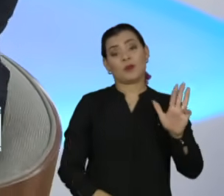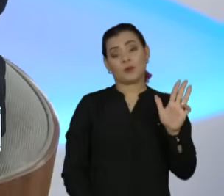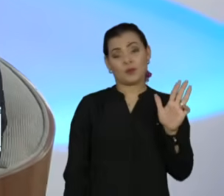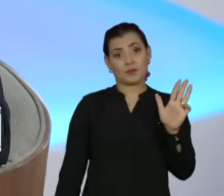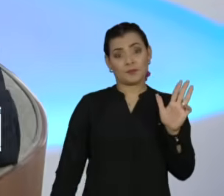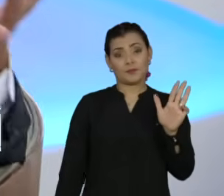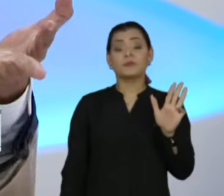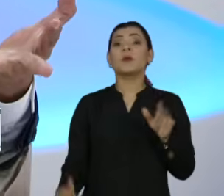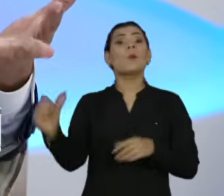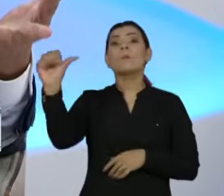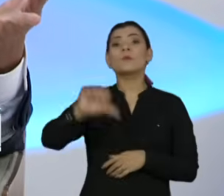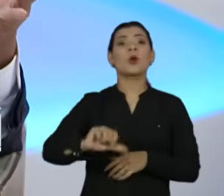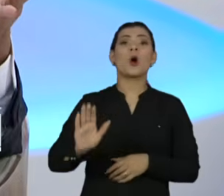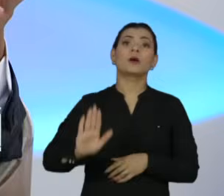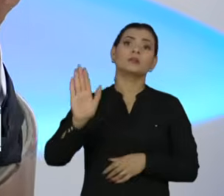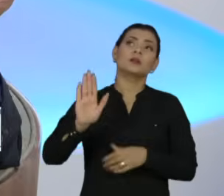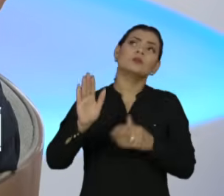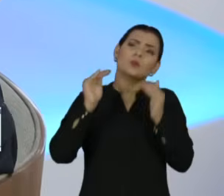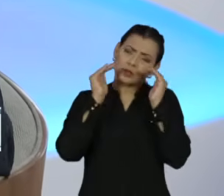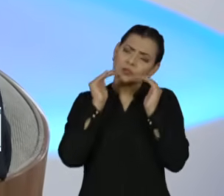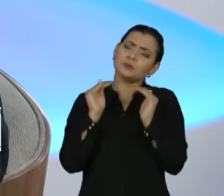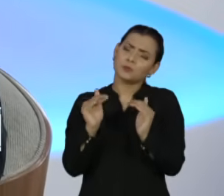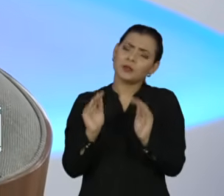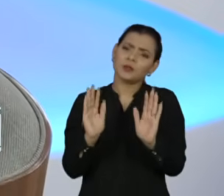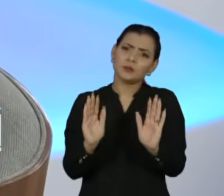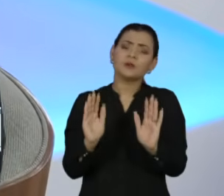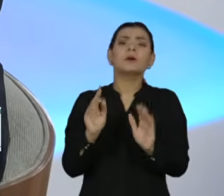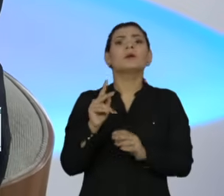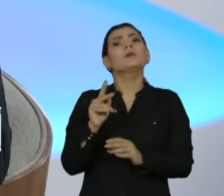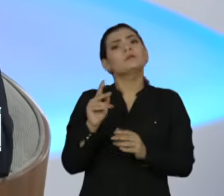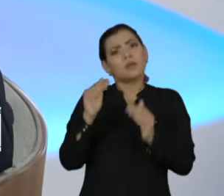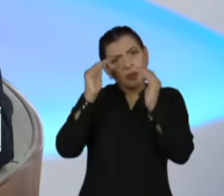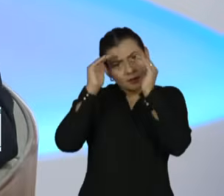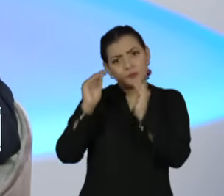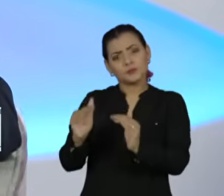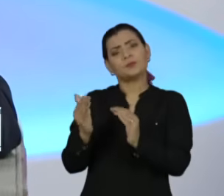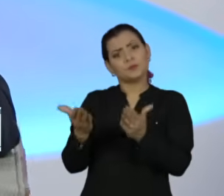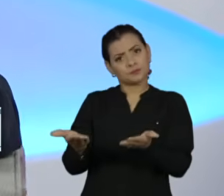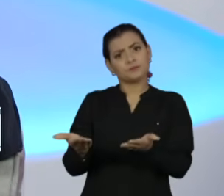pior candidato, com todo respeito, eu tenho